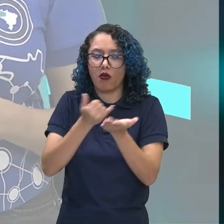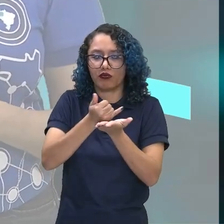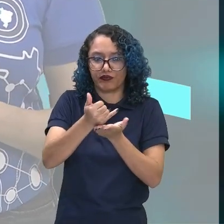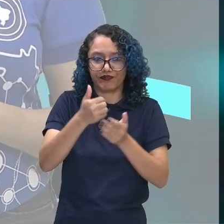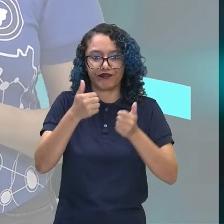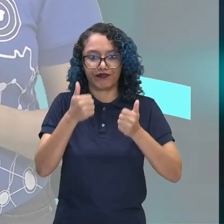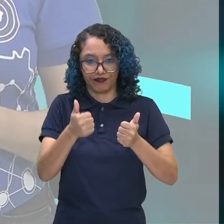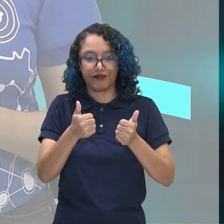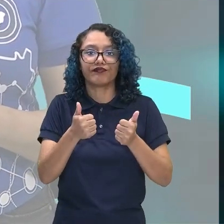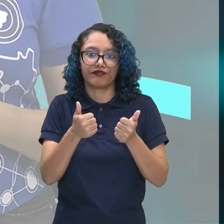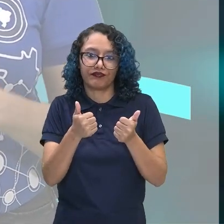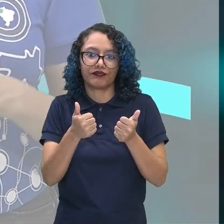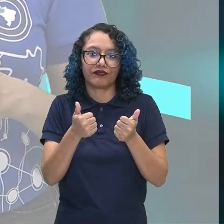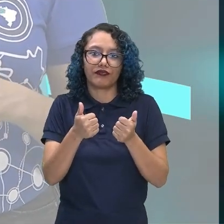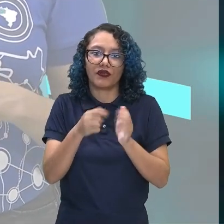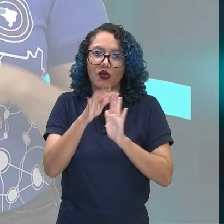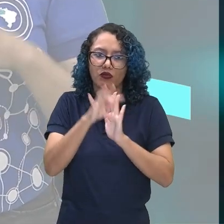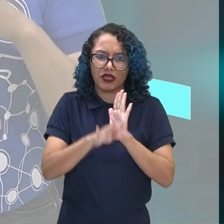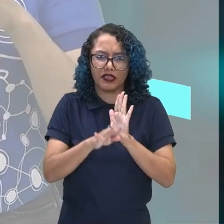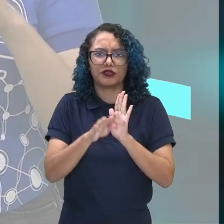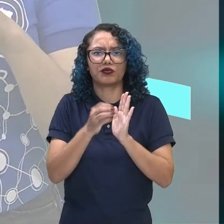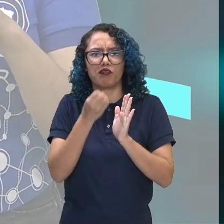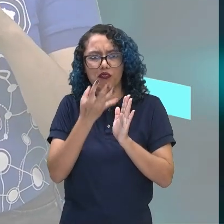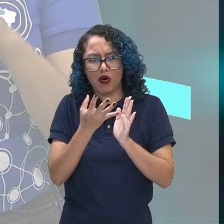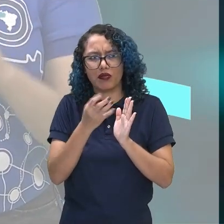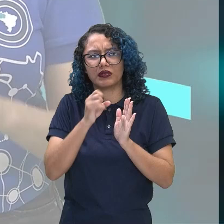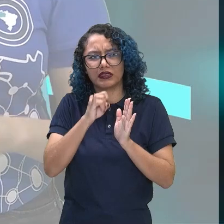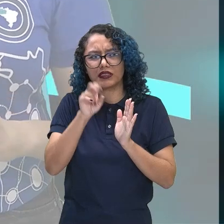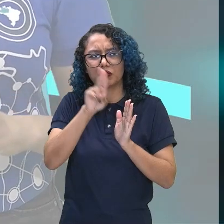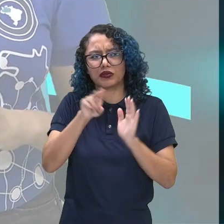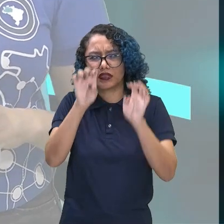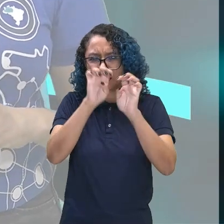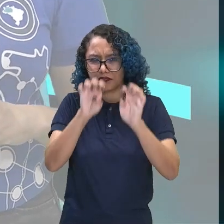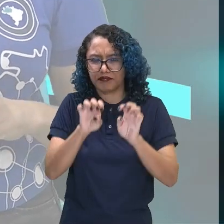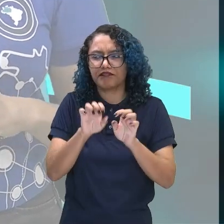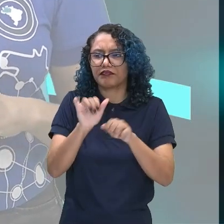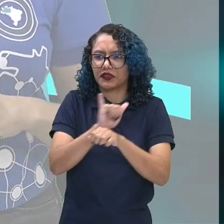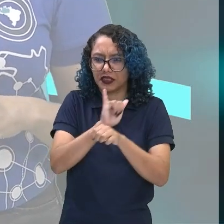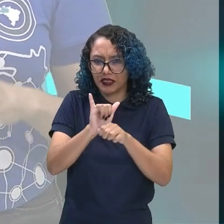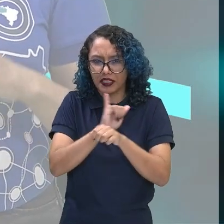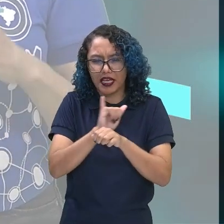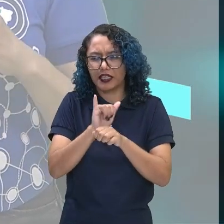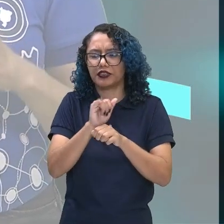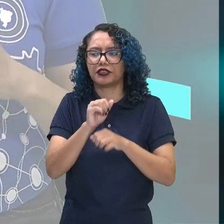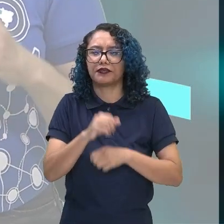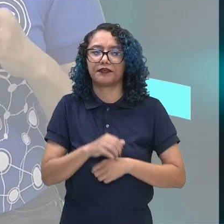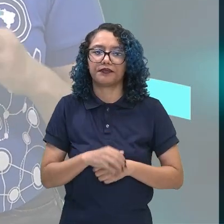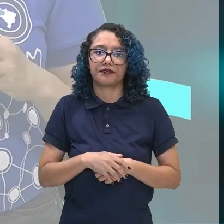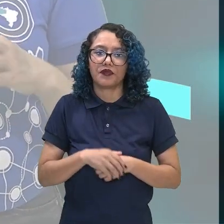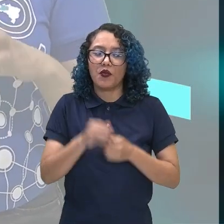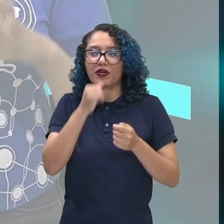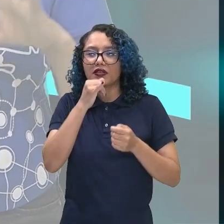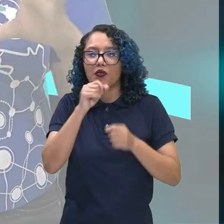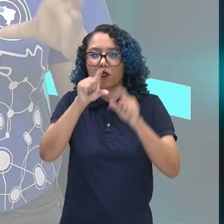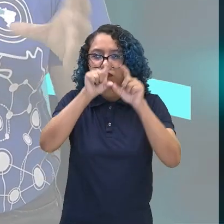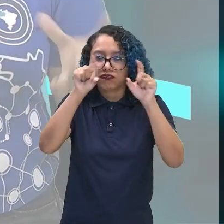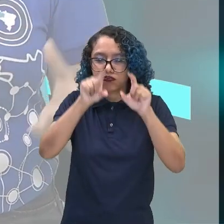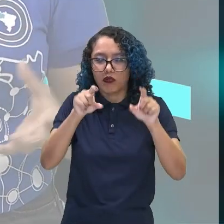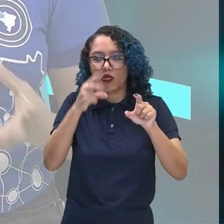Então, fica um texto bacana se você utilizar 2 parágrafos na introdução,